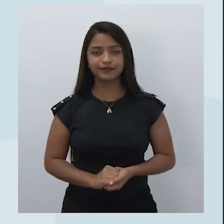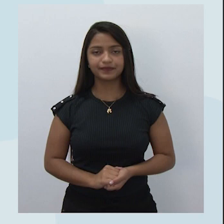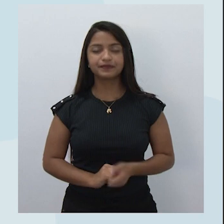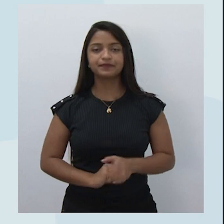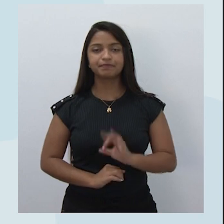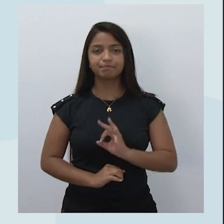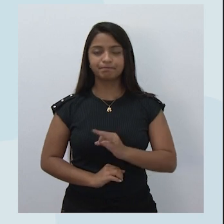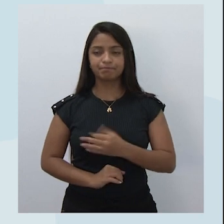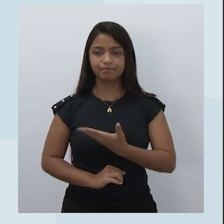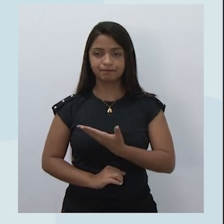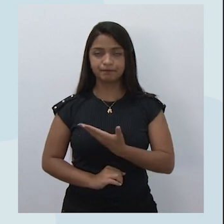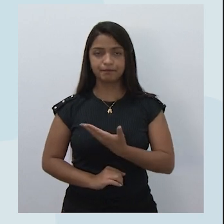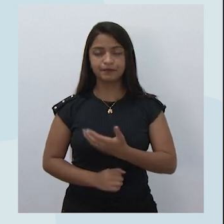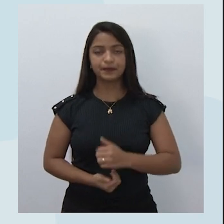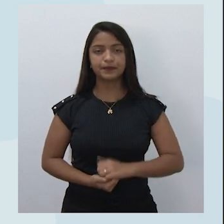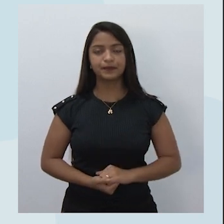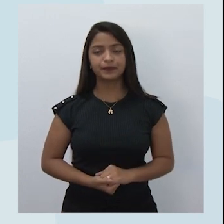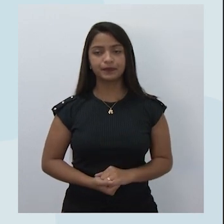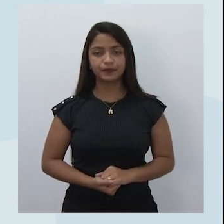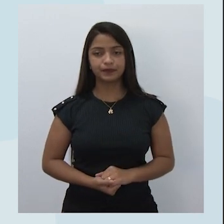Isso, a implementação.